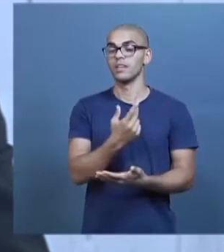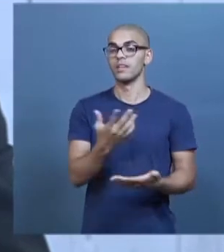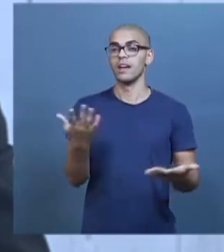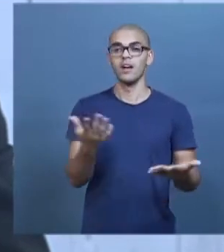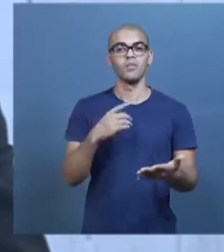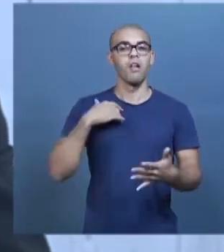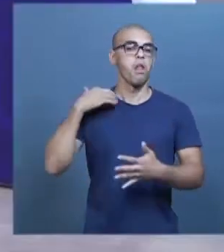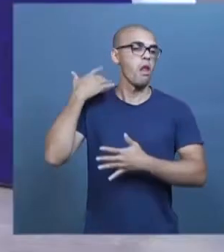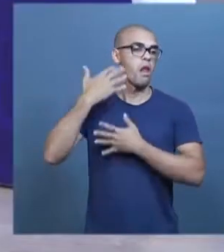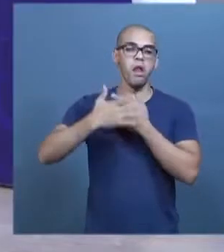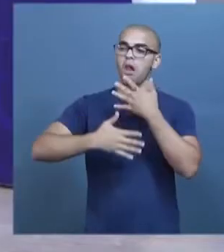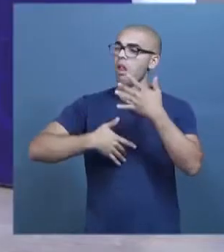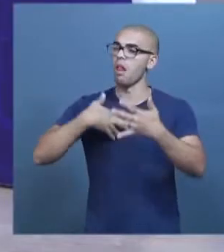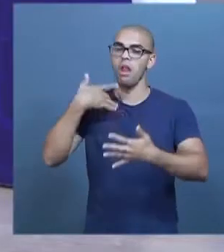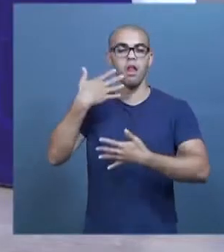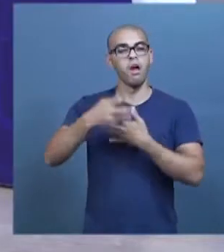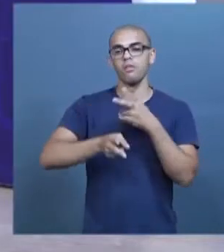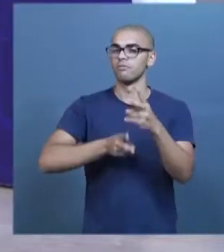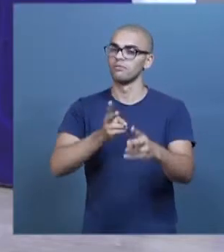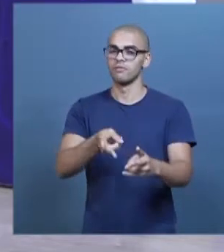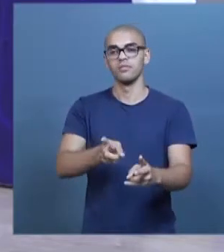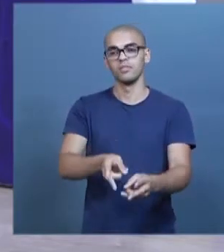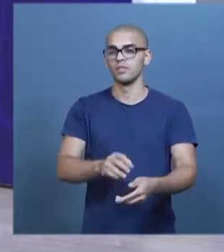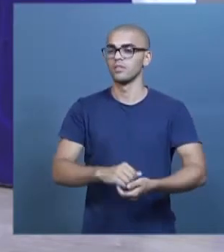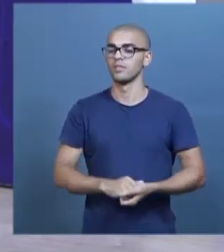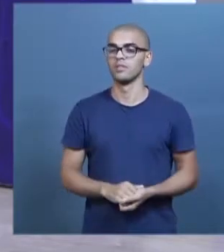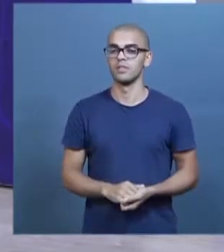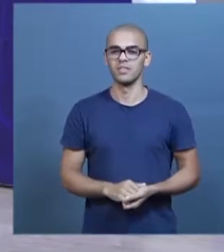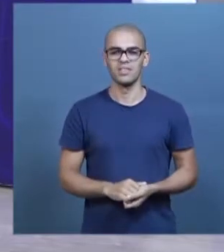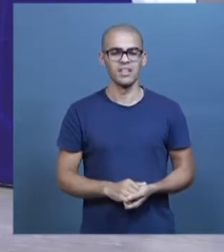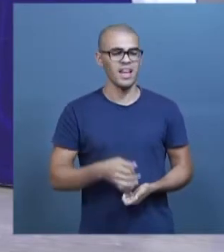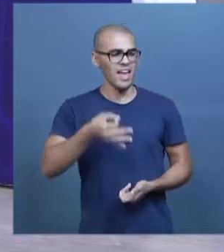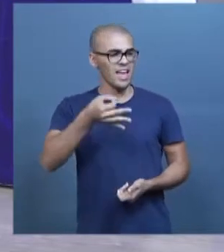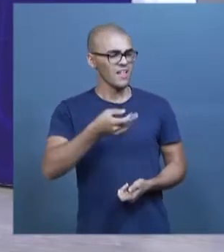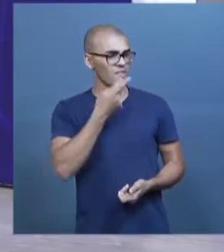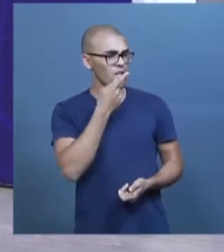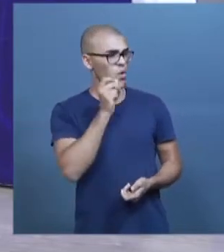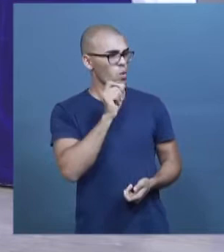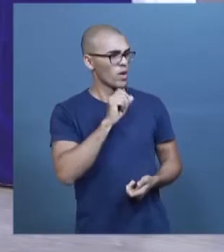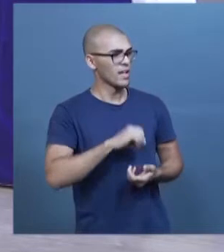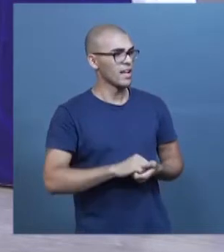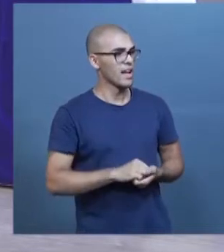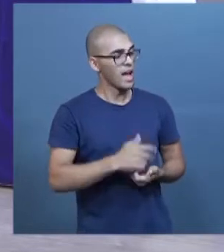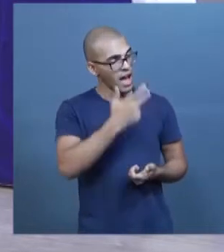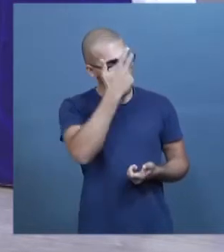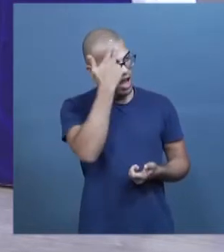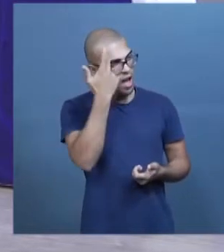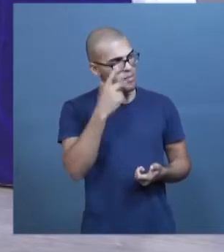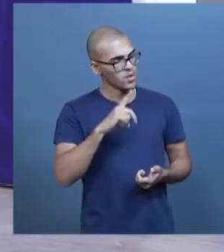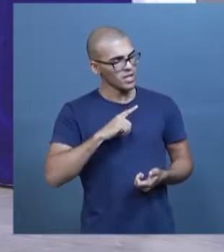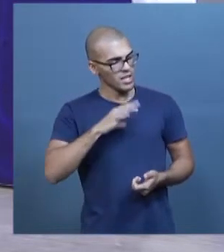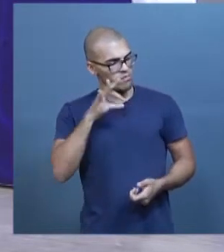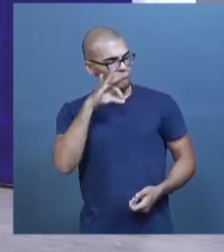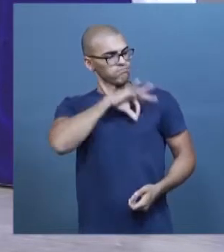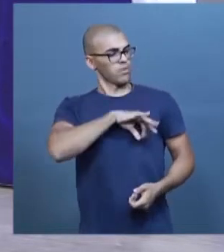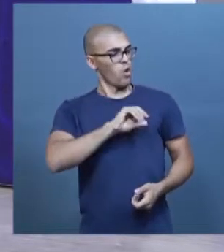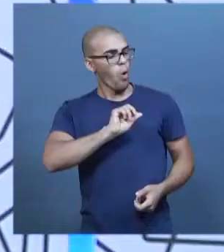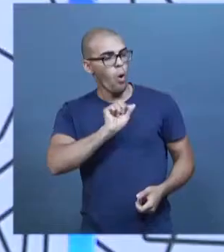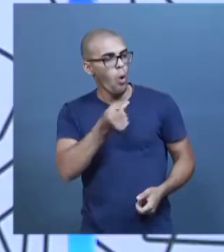já. Ricardo, seria certo a gente dizer que quem ganha mais paga menos impostos? Como é que é essa